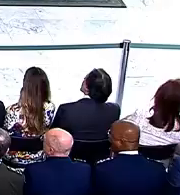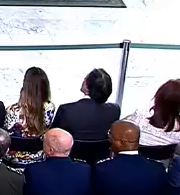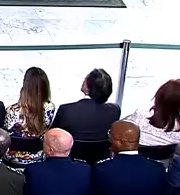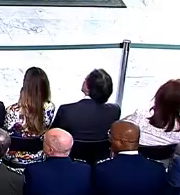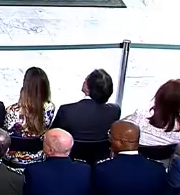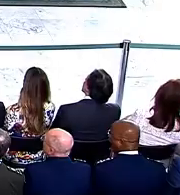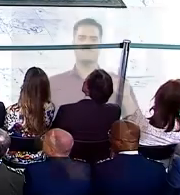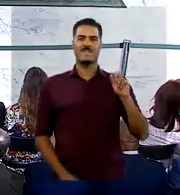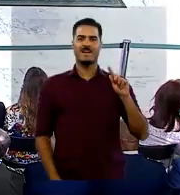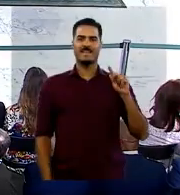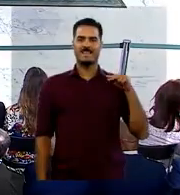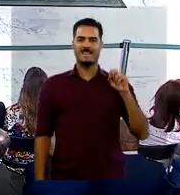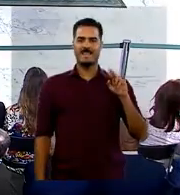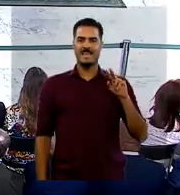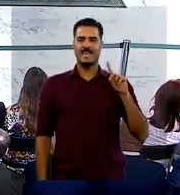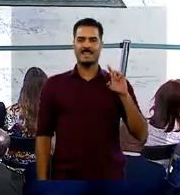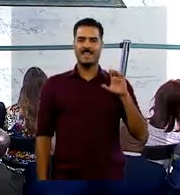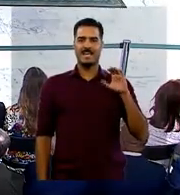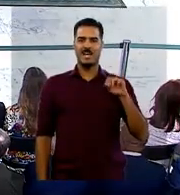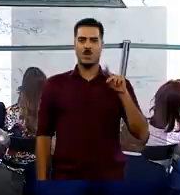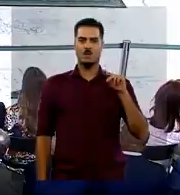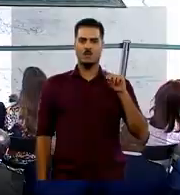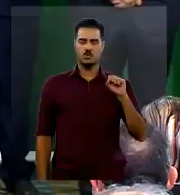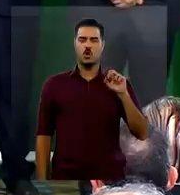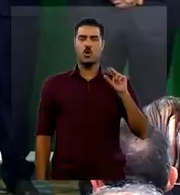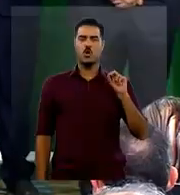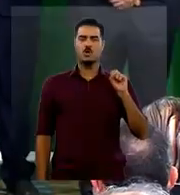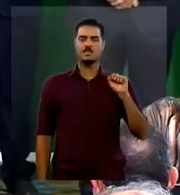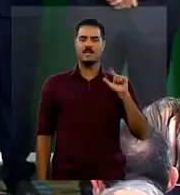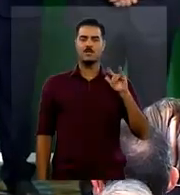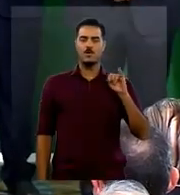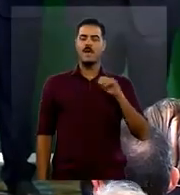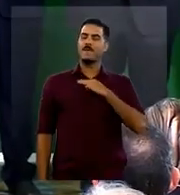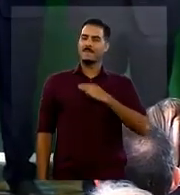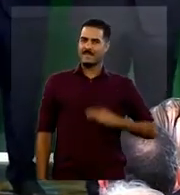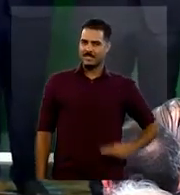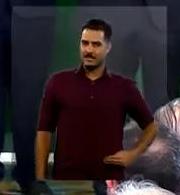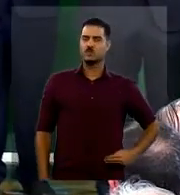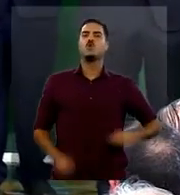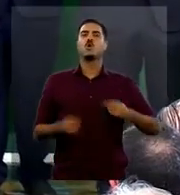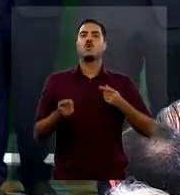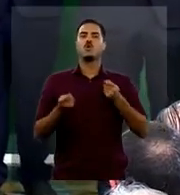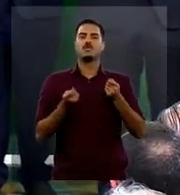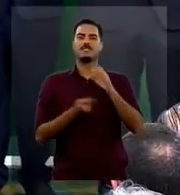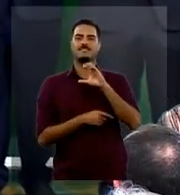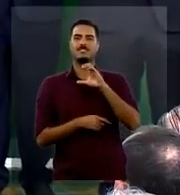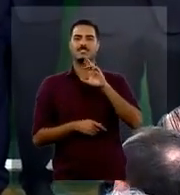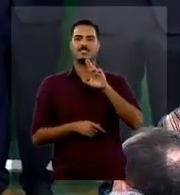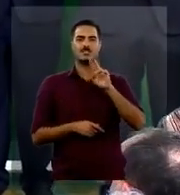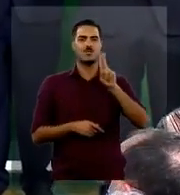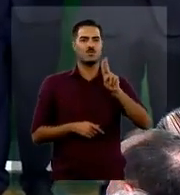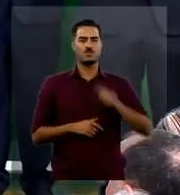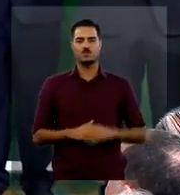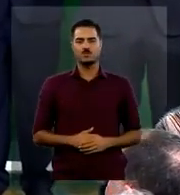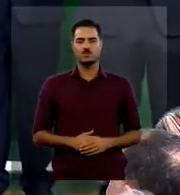Wagner de Campos Rosário, ministro de Estado da Controladoria Geral da União.